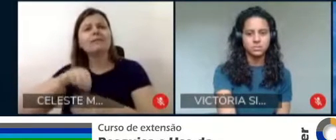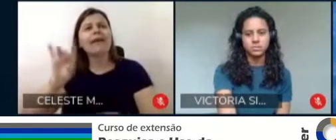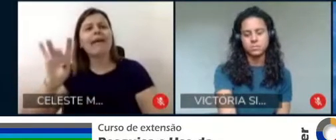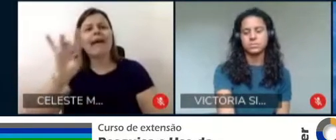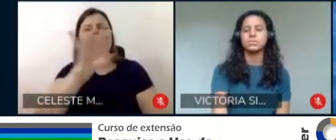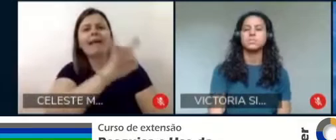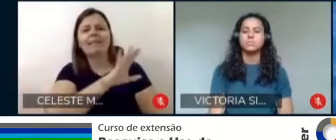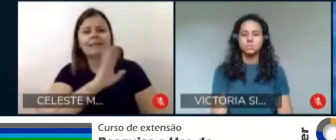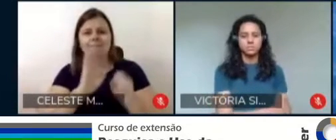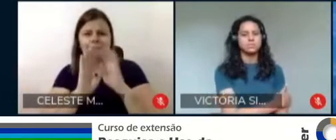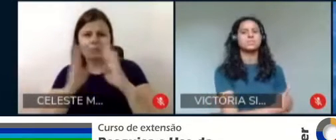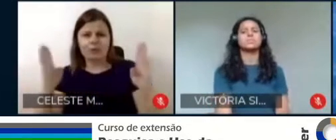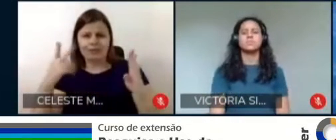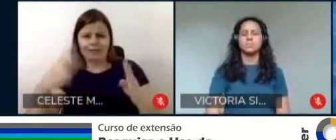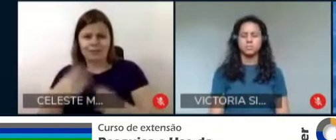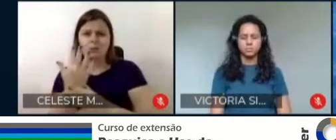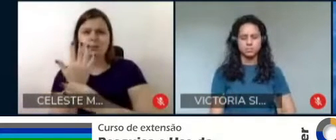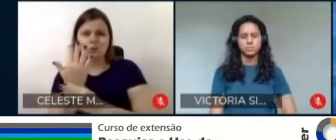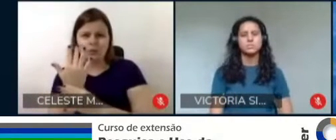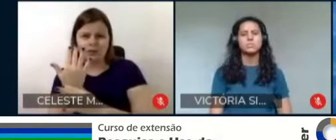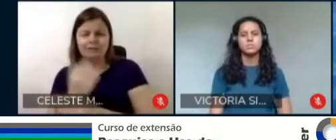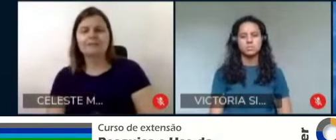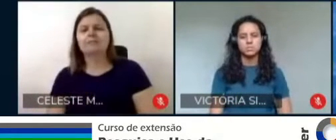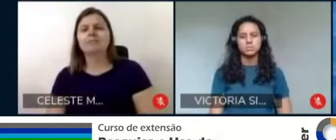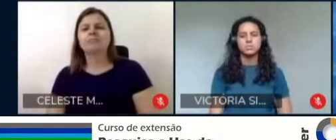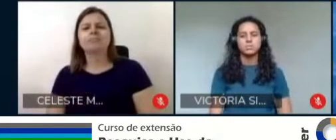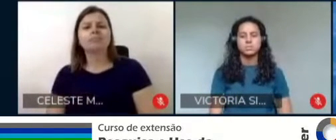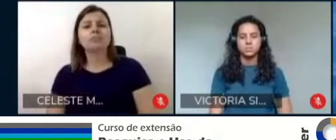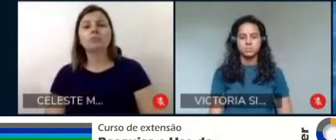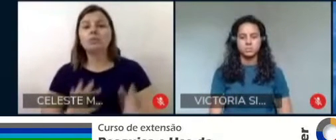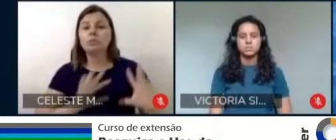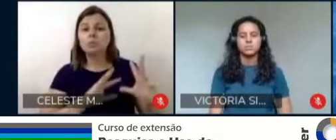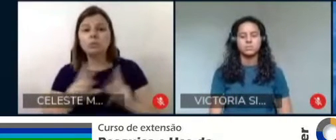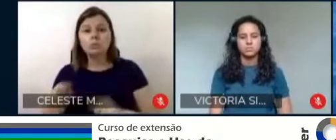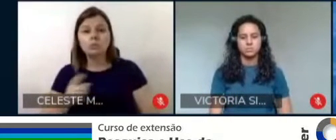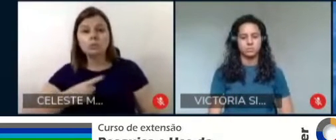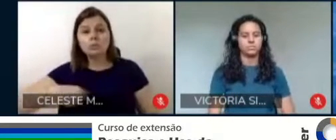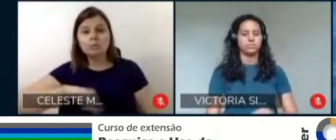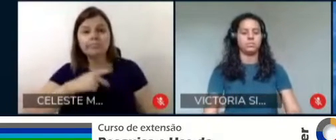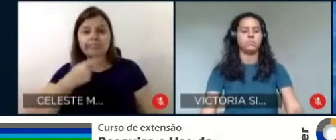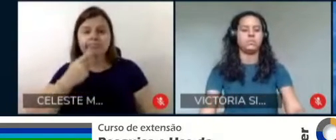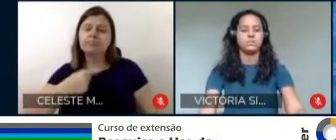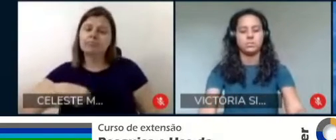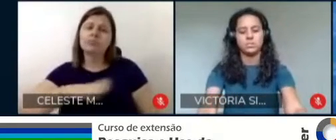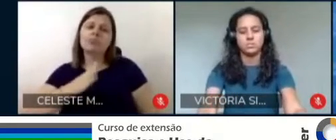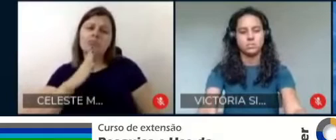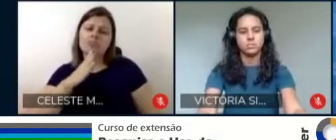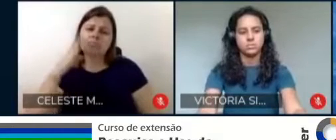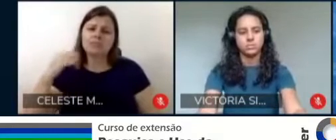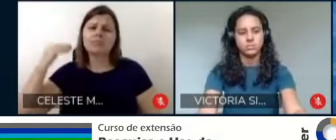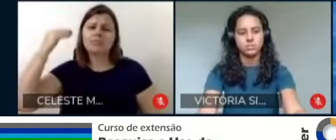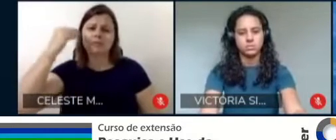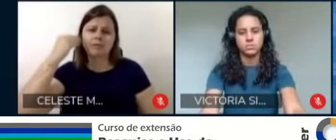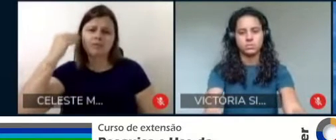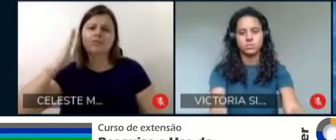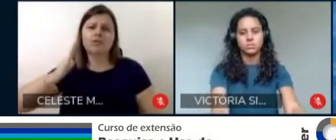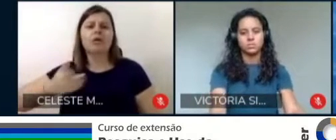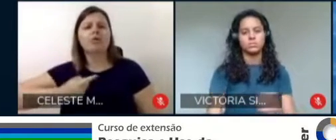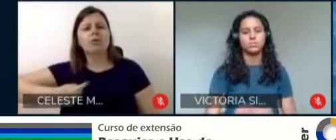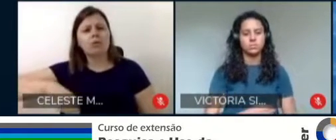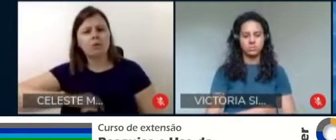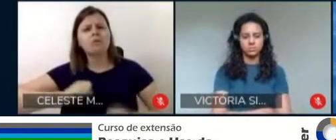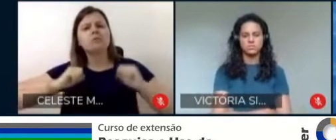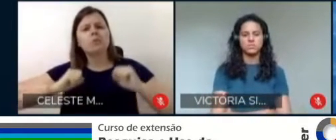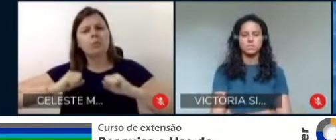os usuários. Então, tudo que a gente fala aqui são coisas com as quais estamos familiarizados e que podemos ajudar todo